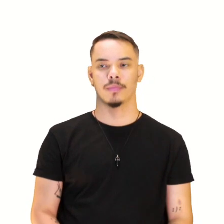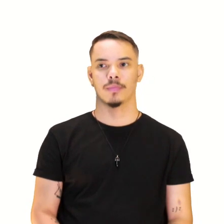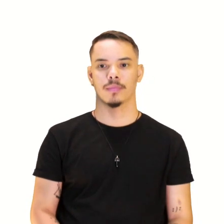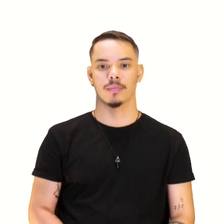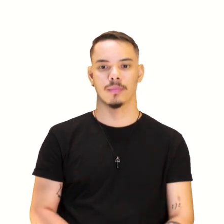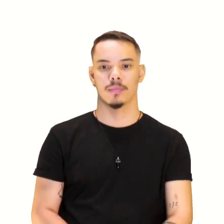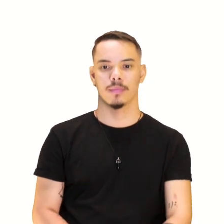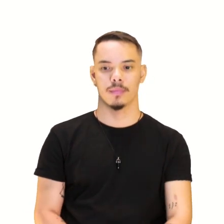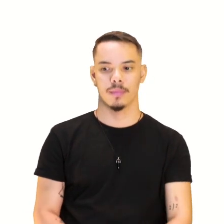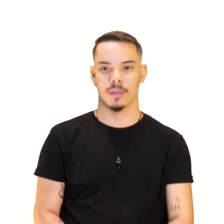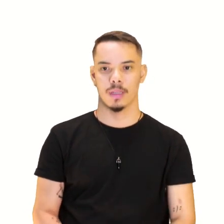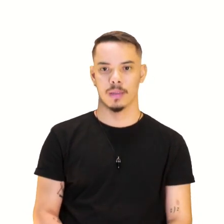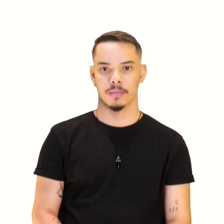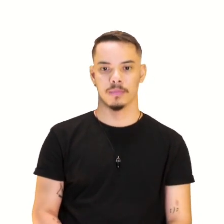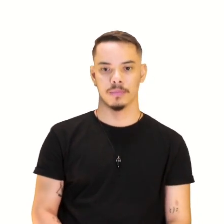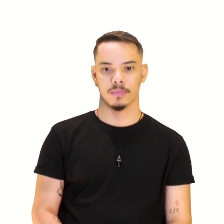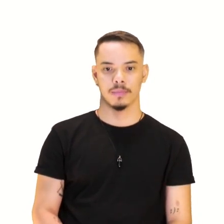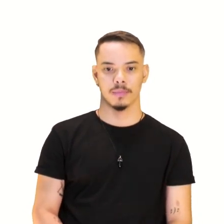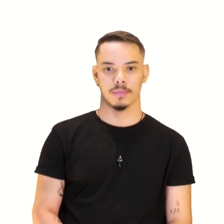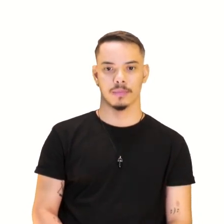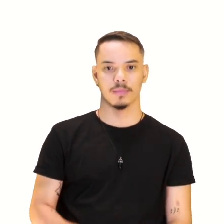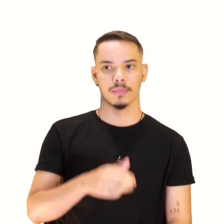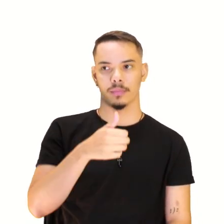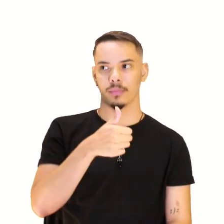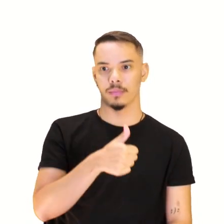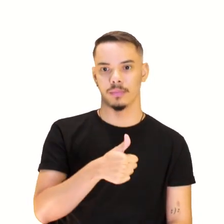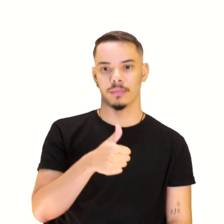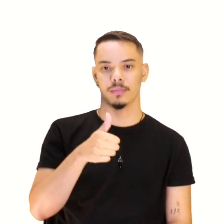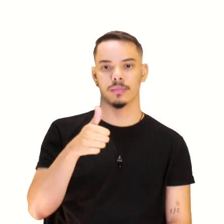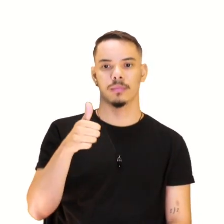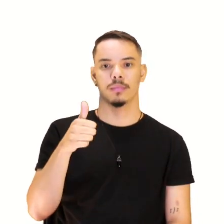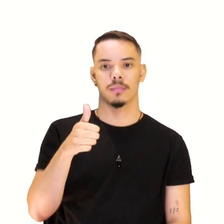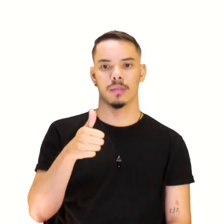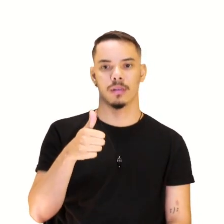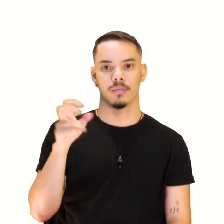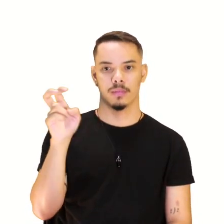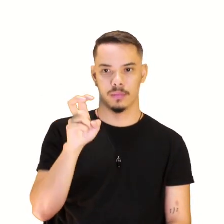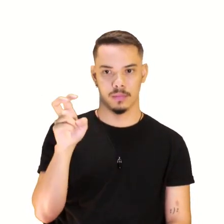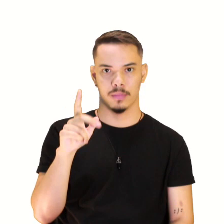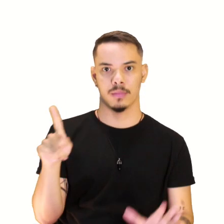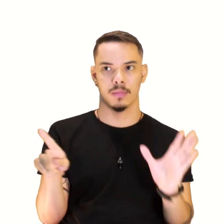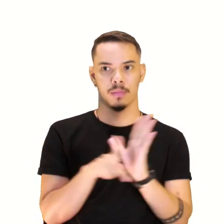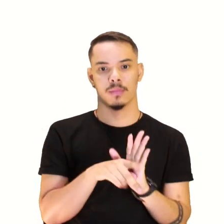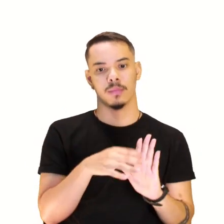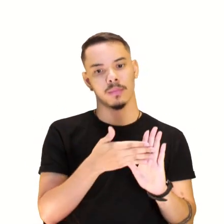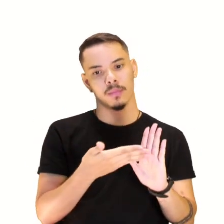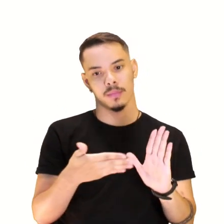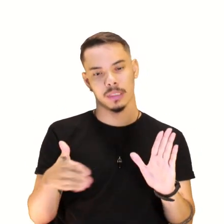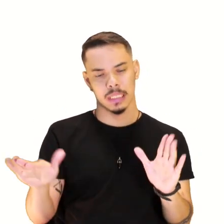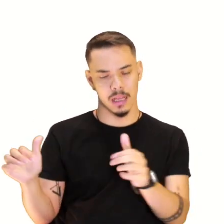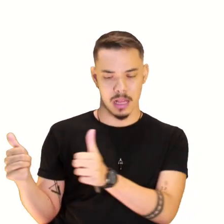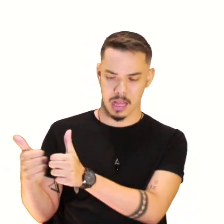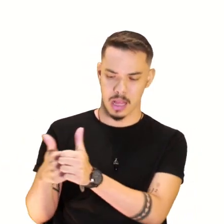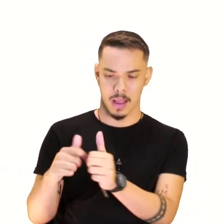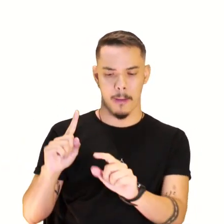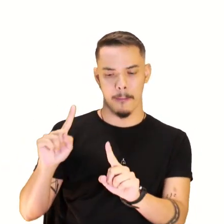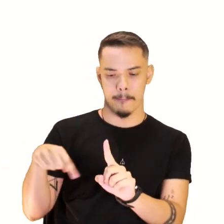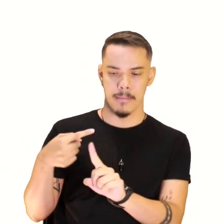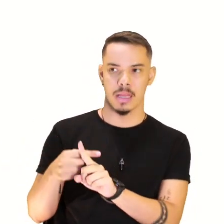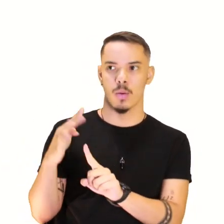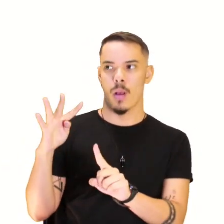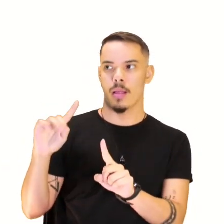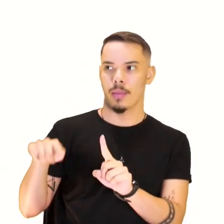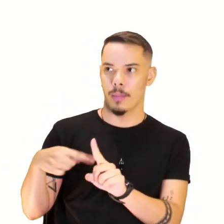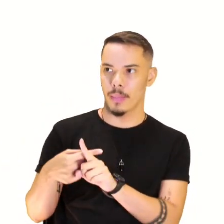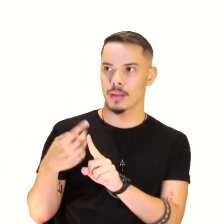51. Então quer dizer que o 15º termo dessa sequência, se a gente for seguindo aí mais 4, mais 4, mais 4, mais 4, quando